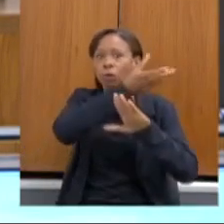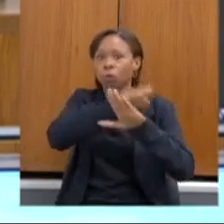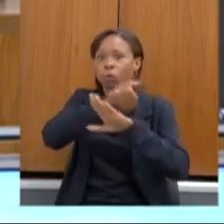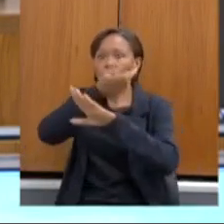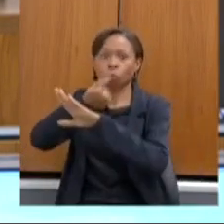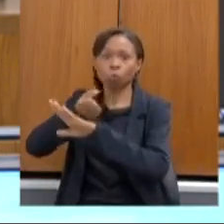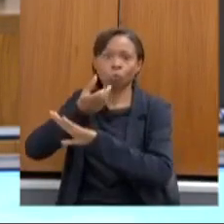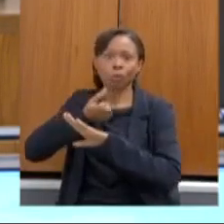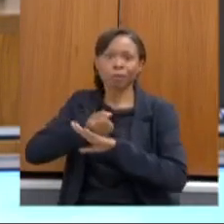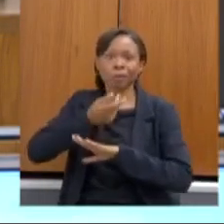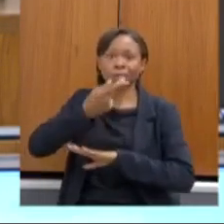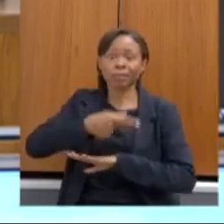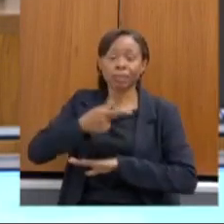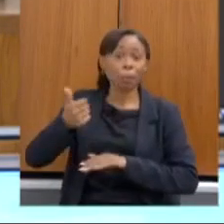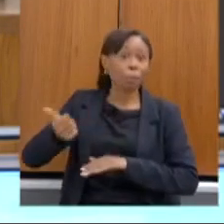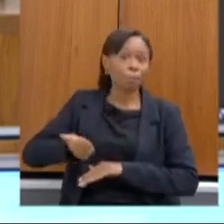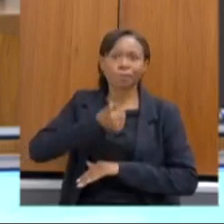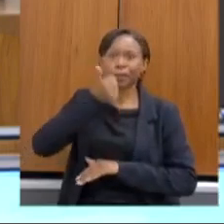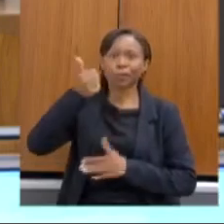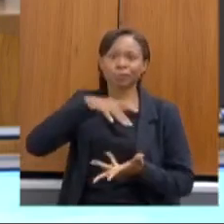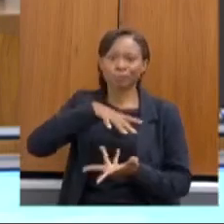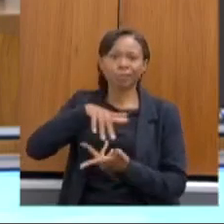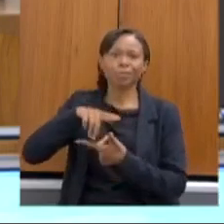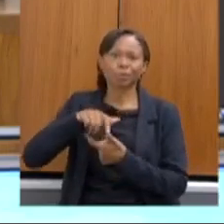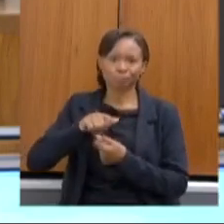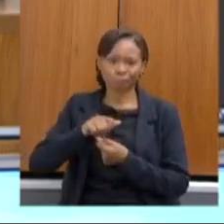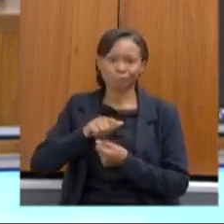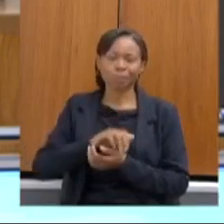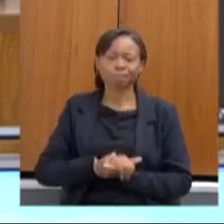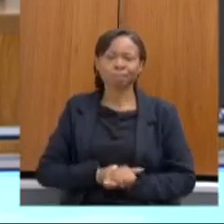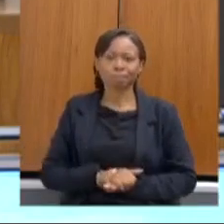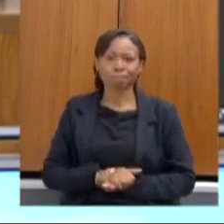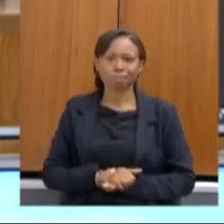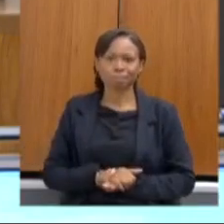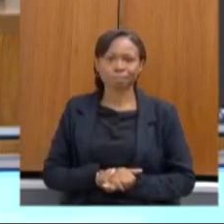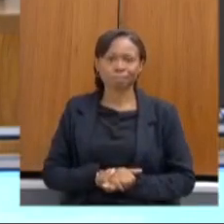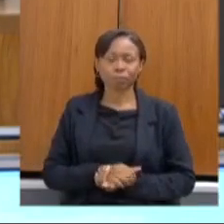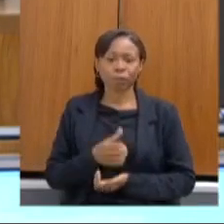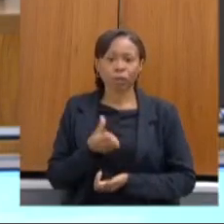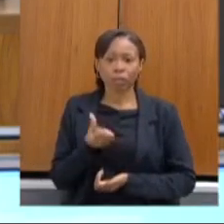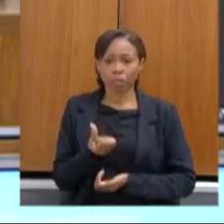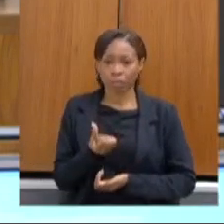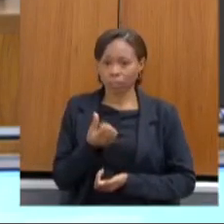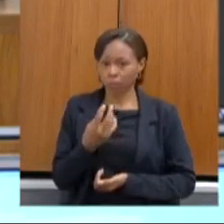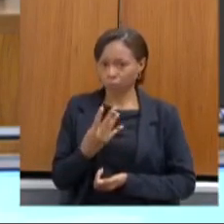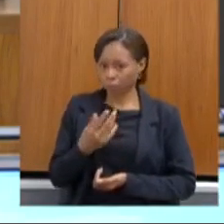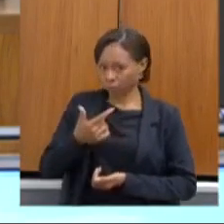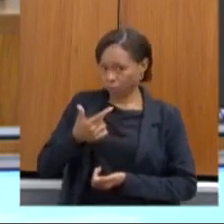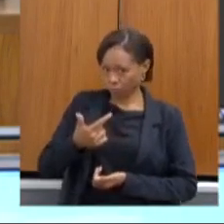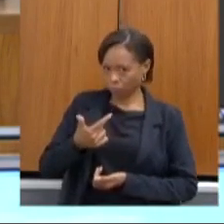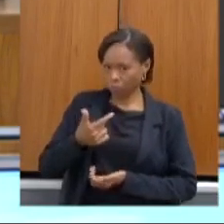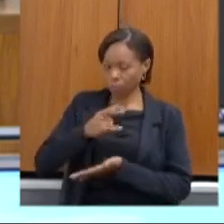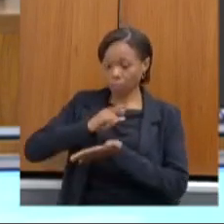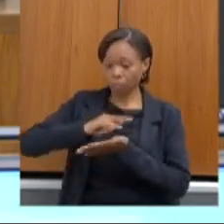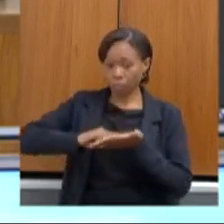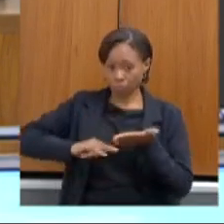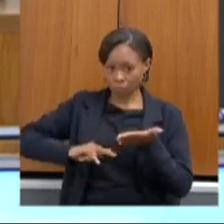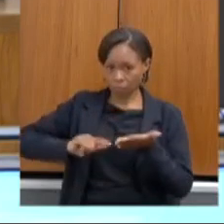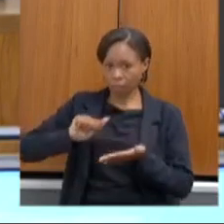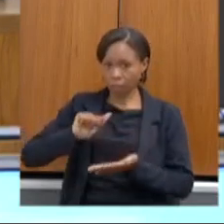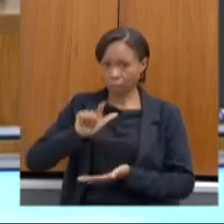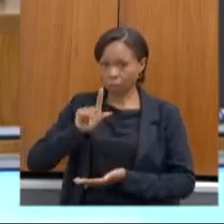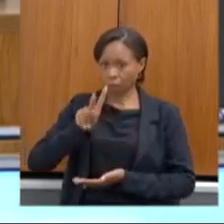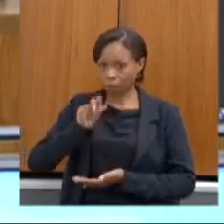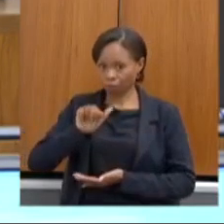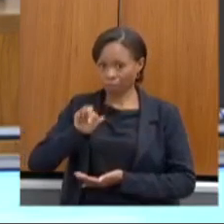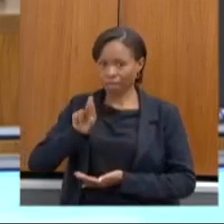potencial Esse é o revogaço e o 642 alvarás são ações que